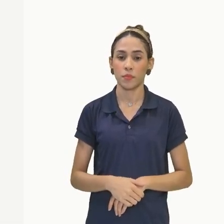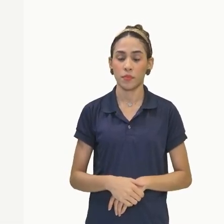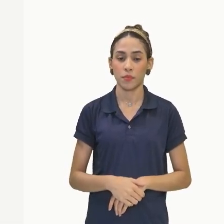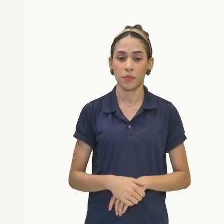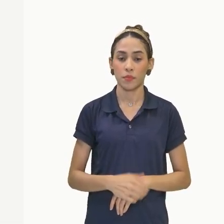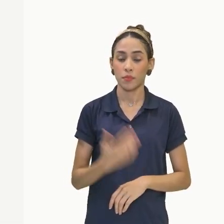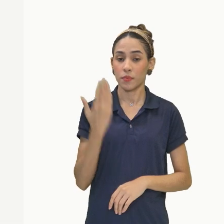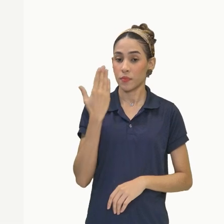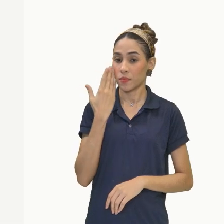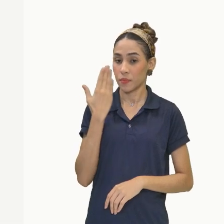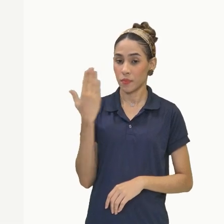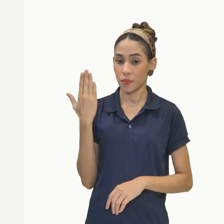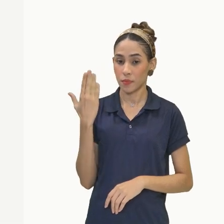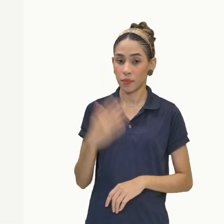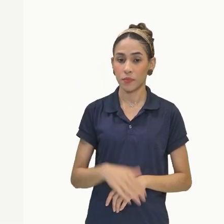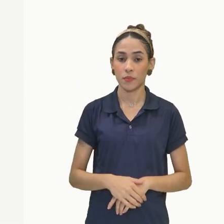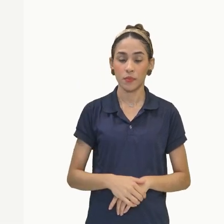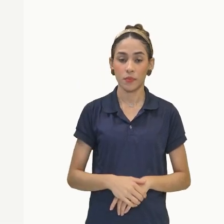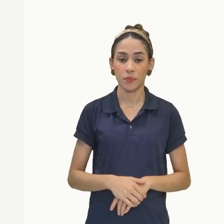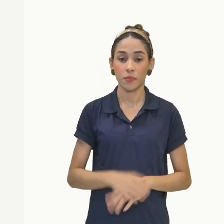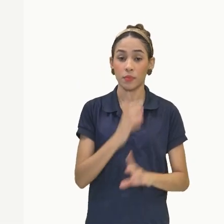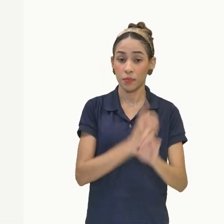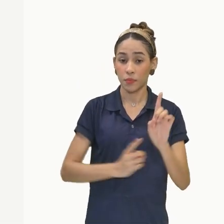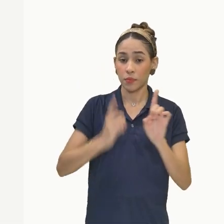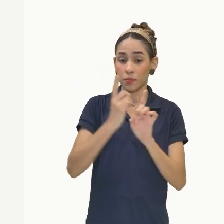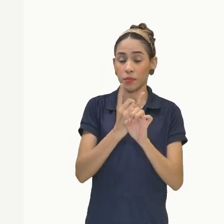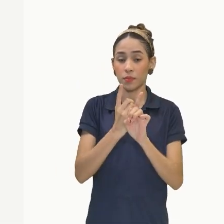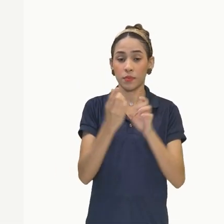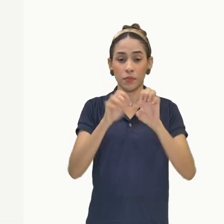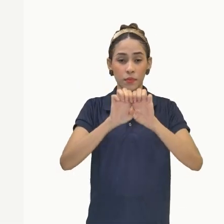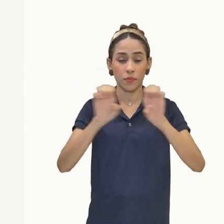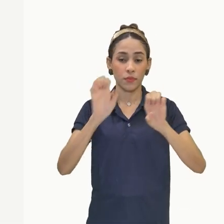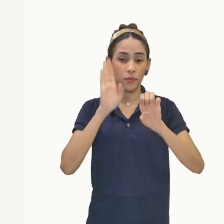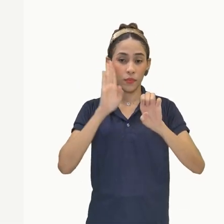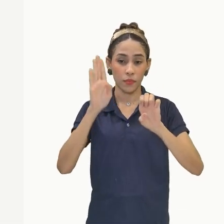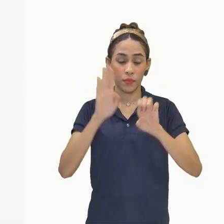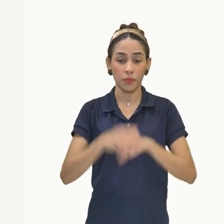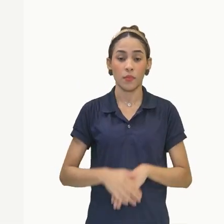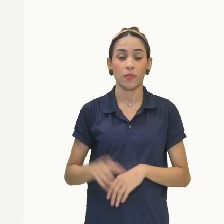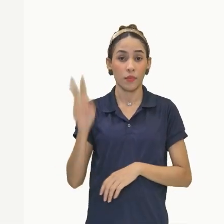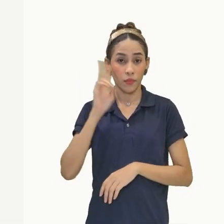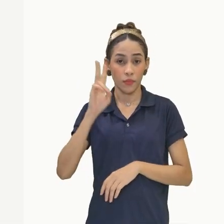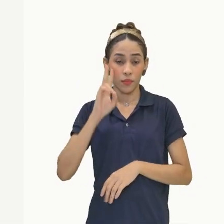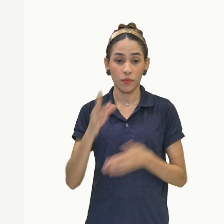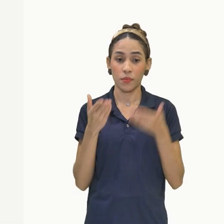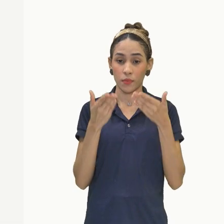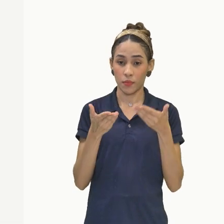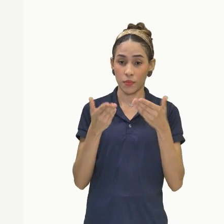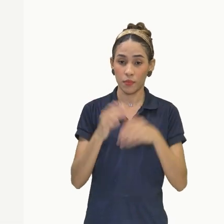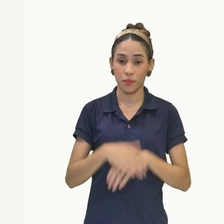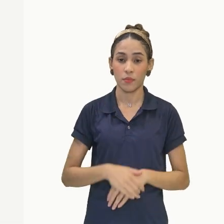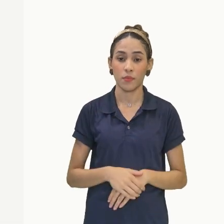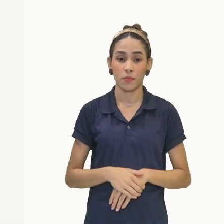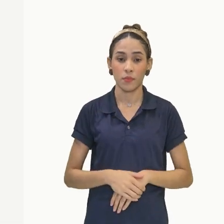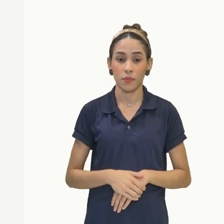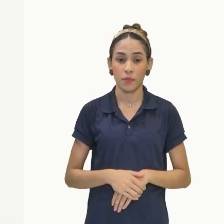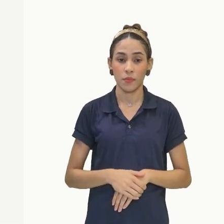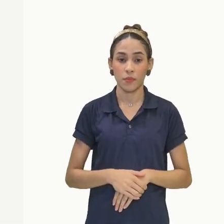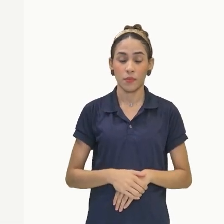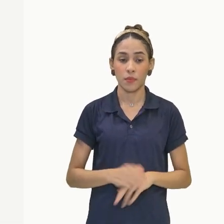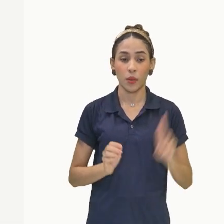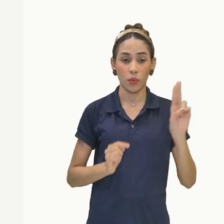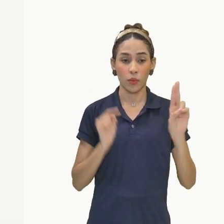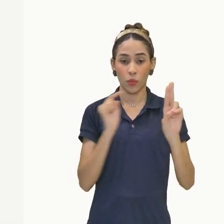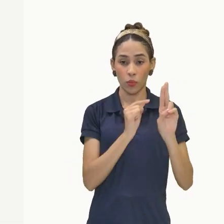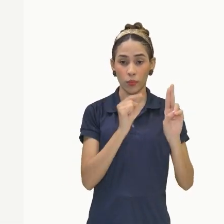contra a eletromotriz vai ser encontrada através dessa equação. Lembrando para vocês que do enunciado, o U vale